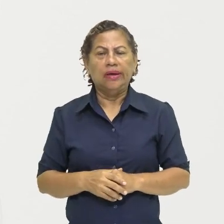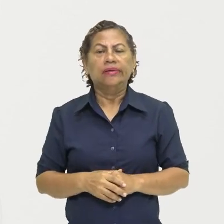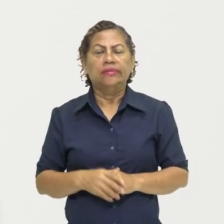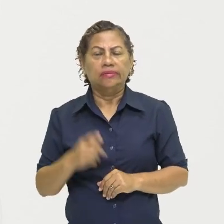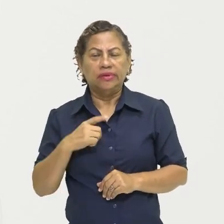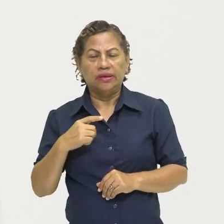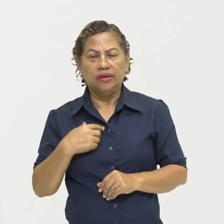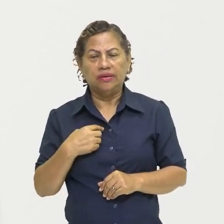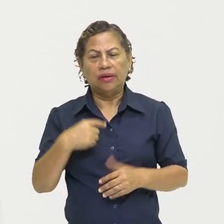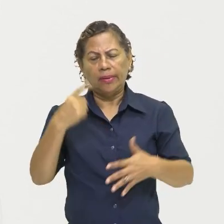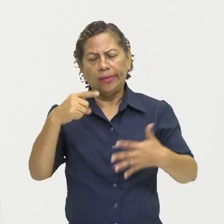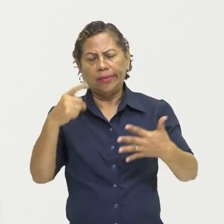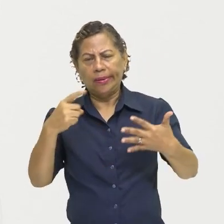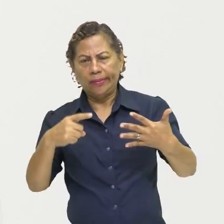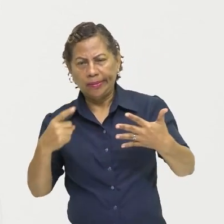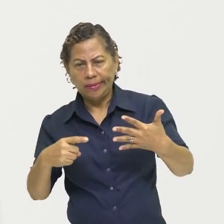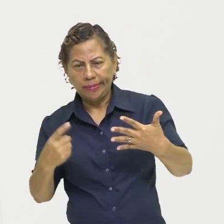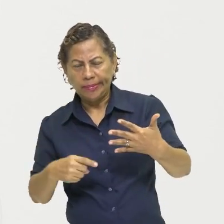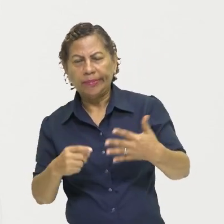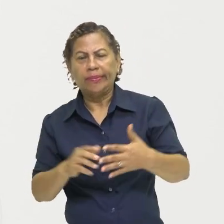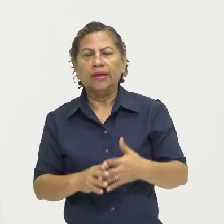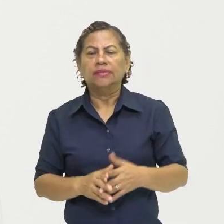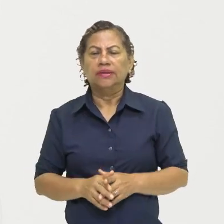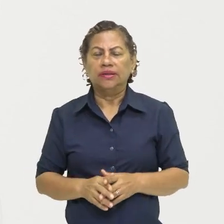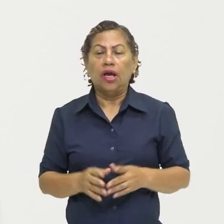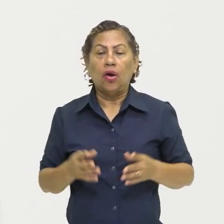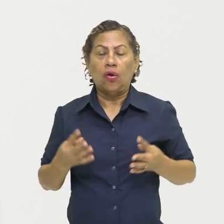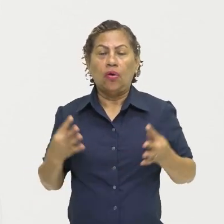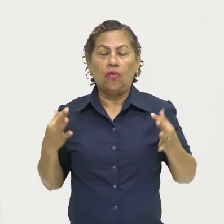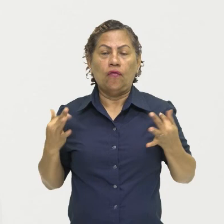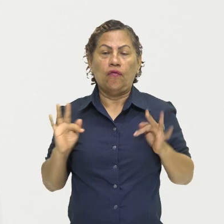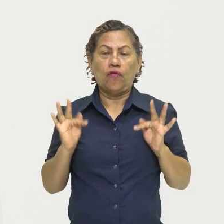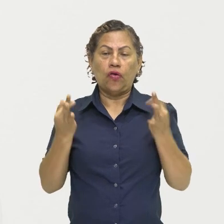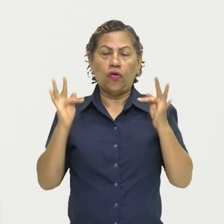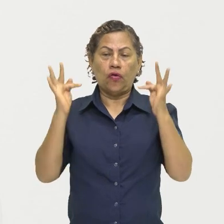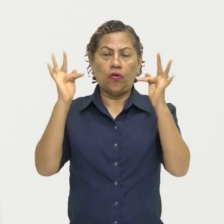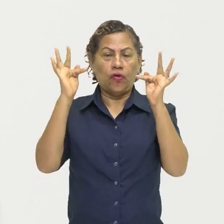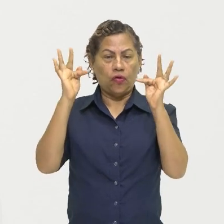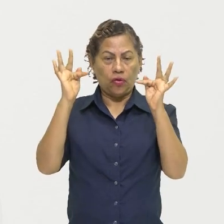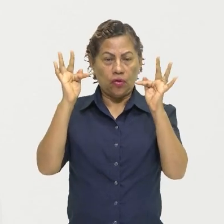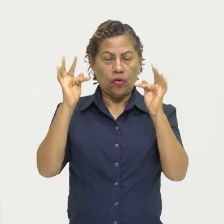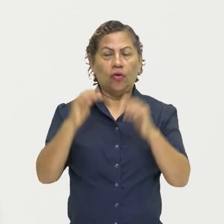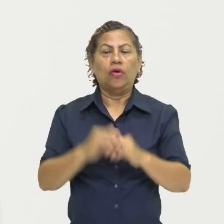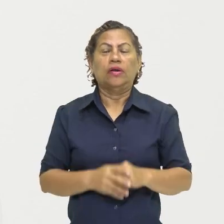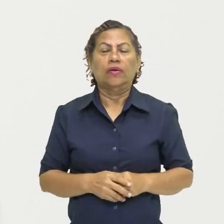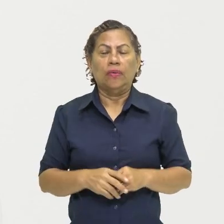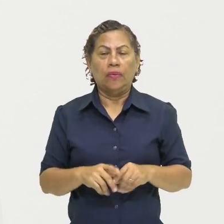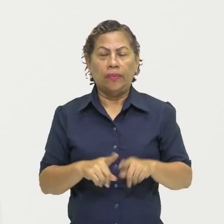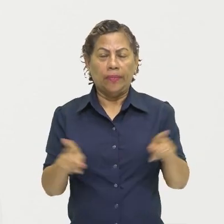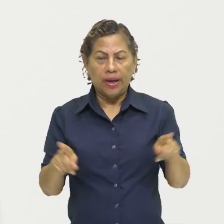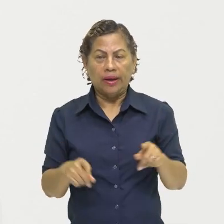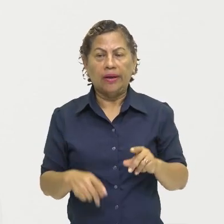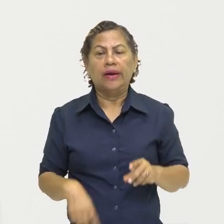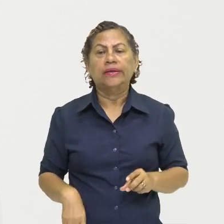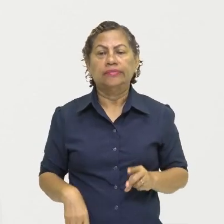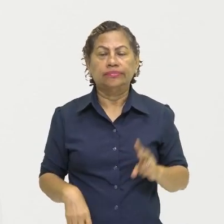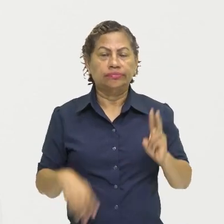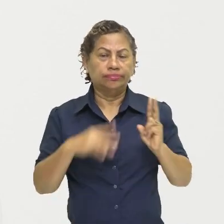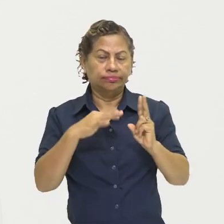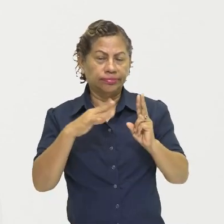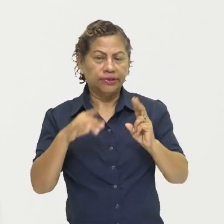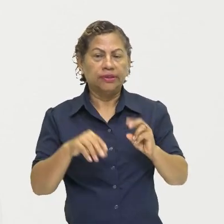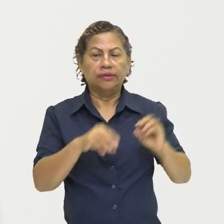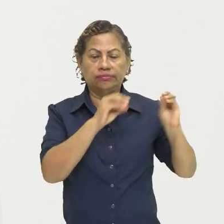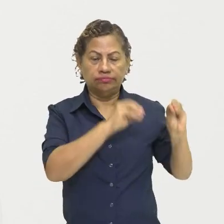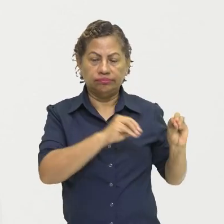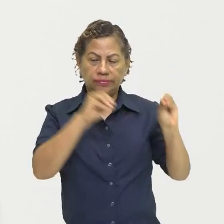folclóricos e cenas da vida urbana, né, que é justamente quando o personagem vai para São Paulo, né, Macunaíma sai da floresta